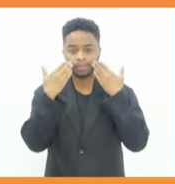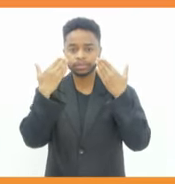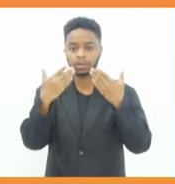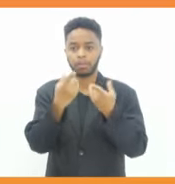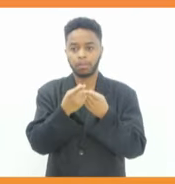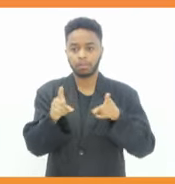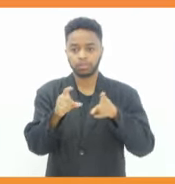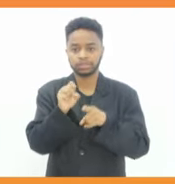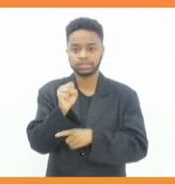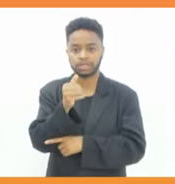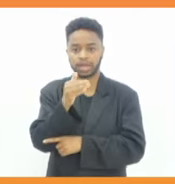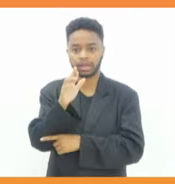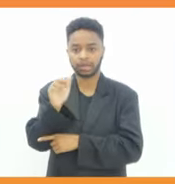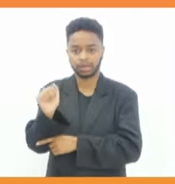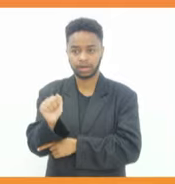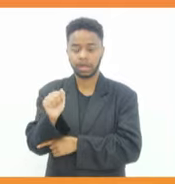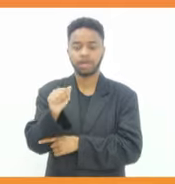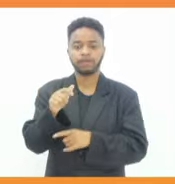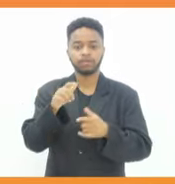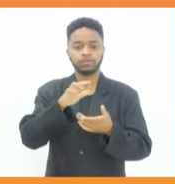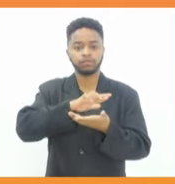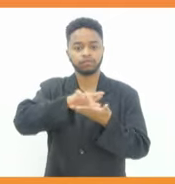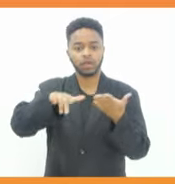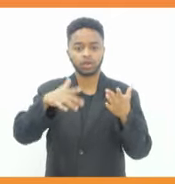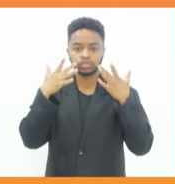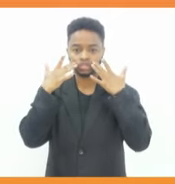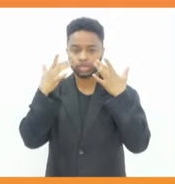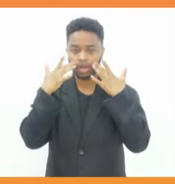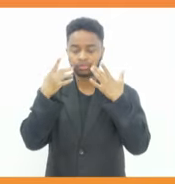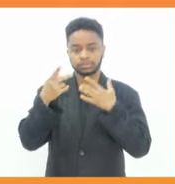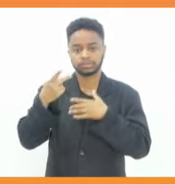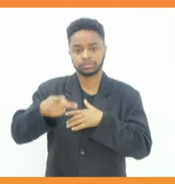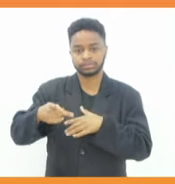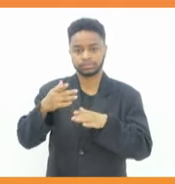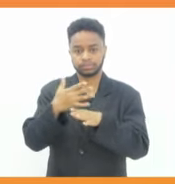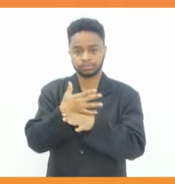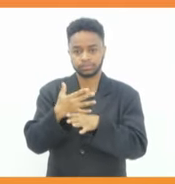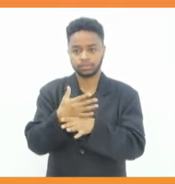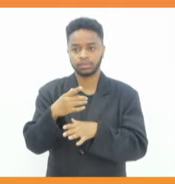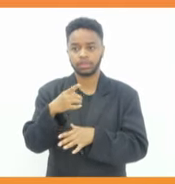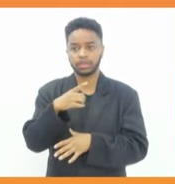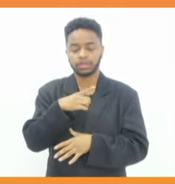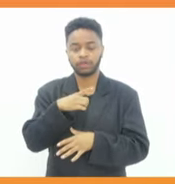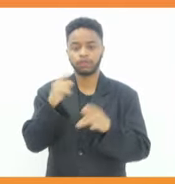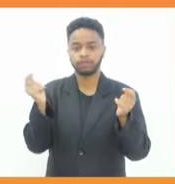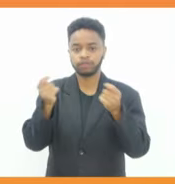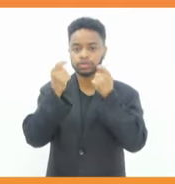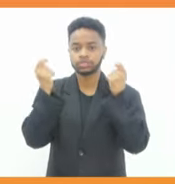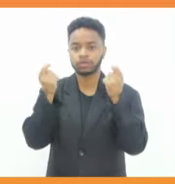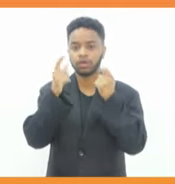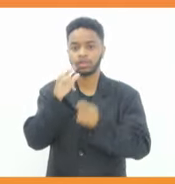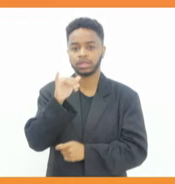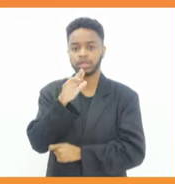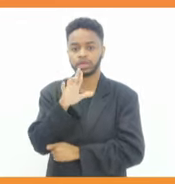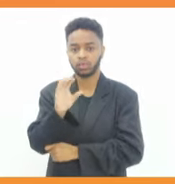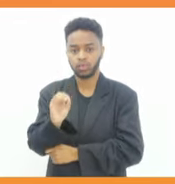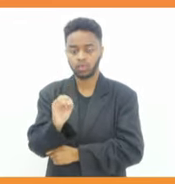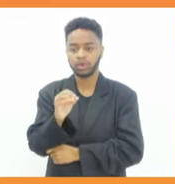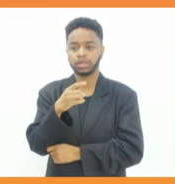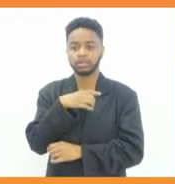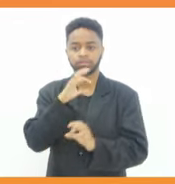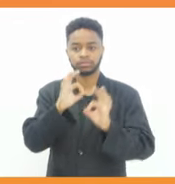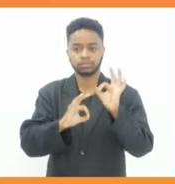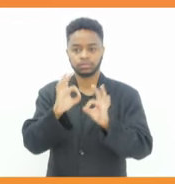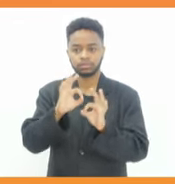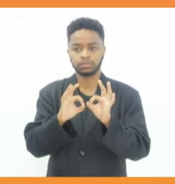em diversos teatros e lugares históricos da cidade. O Fellini Festival Lírico de Niterói foi idealizado pelos sopranos